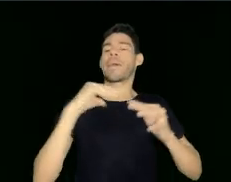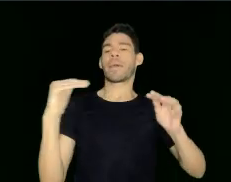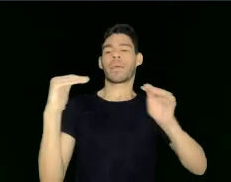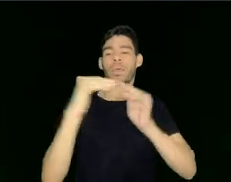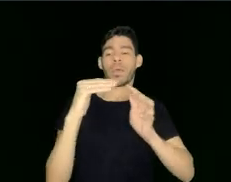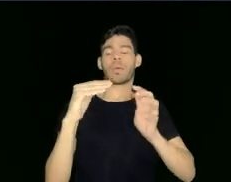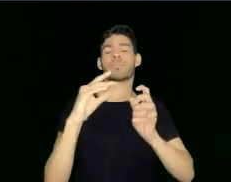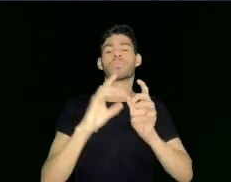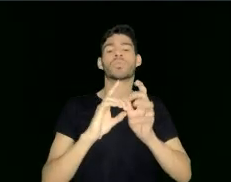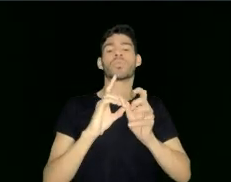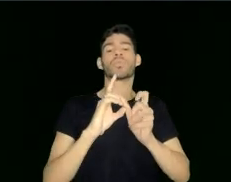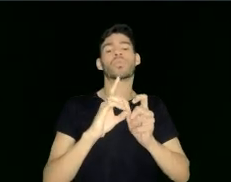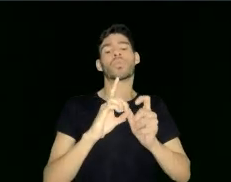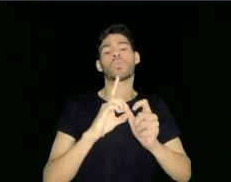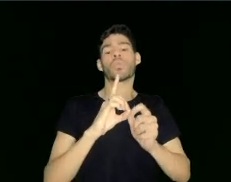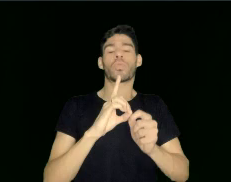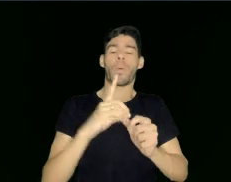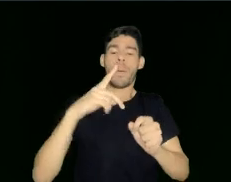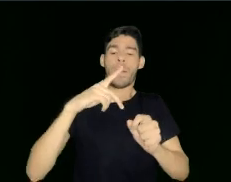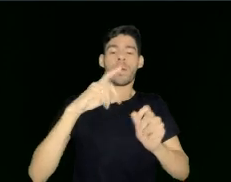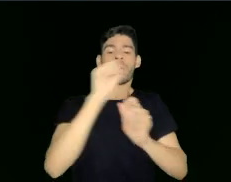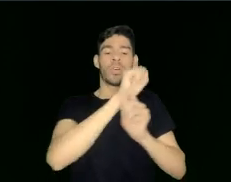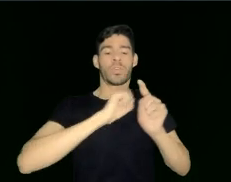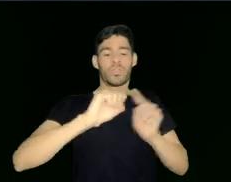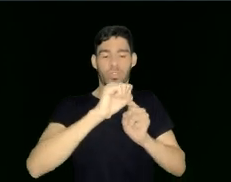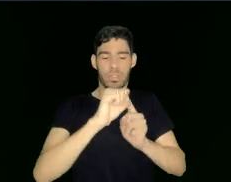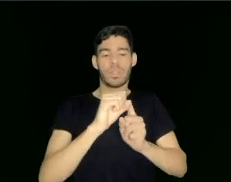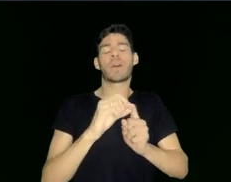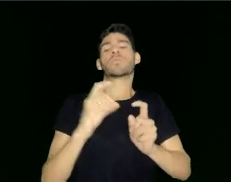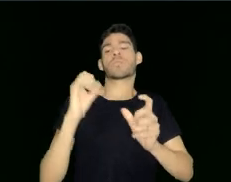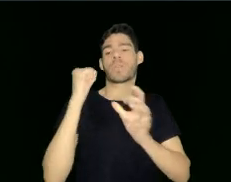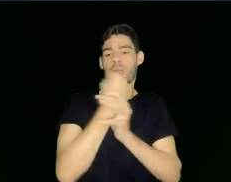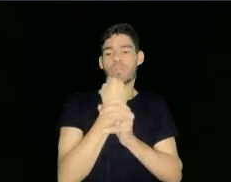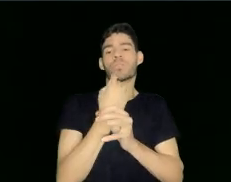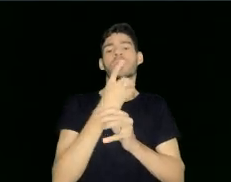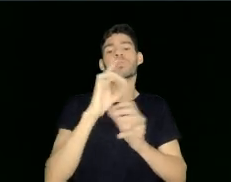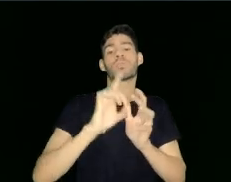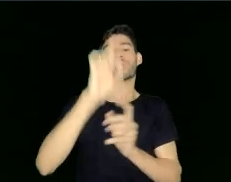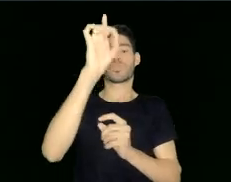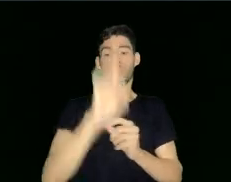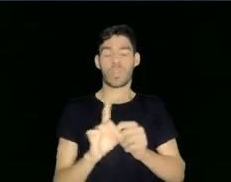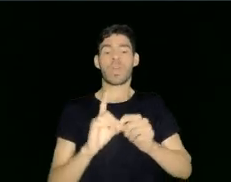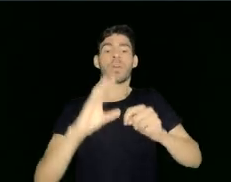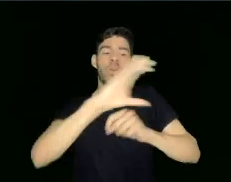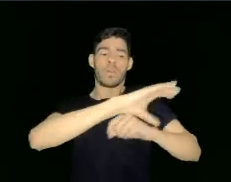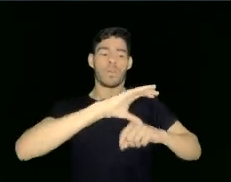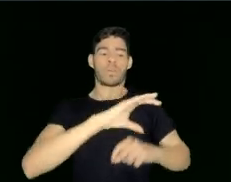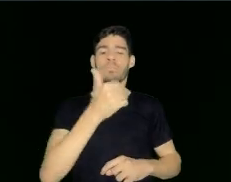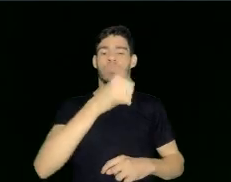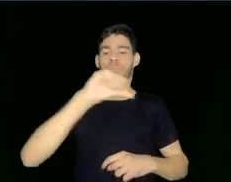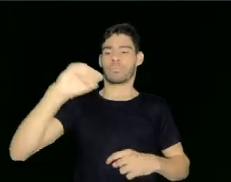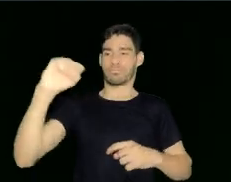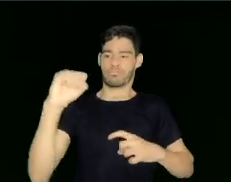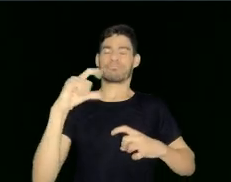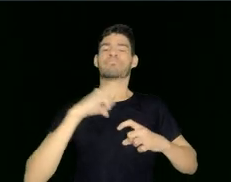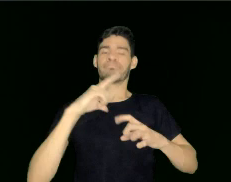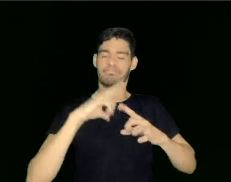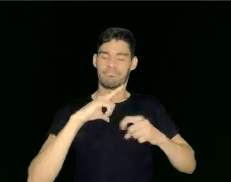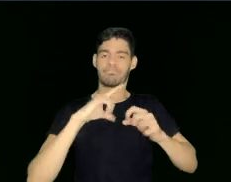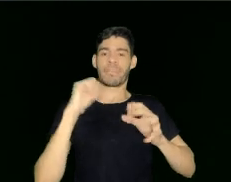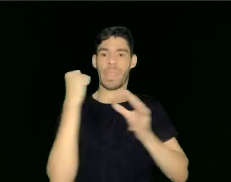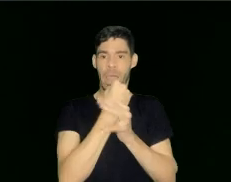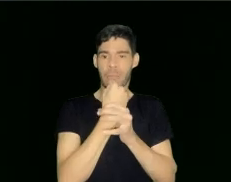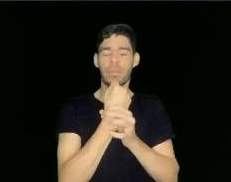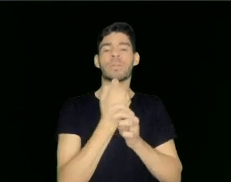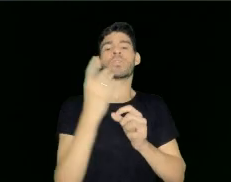busca do almejado Estado de direito, democrático de direito. A Constituição Federal de 1988 assegura o exercício